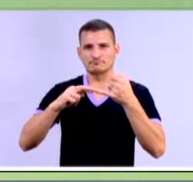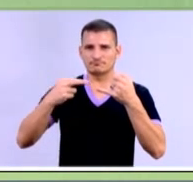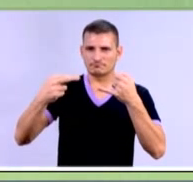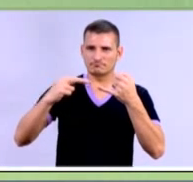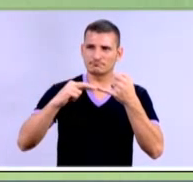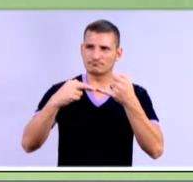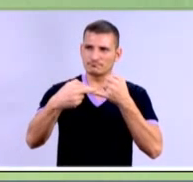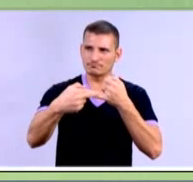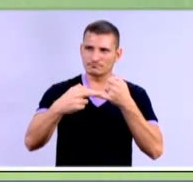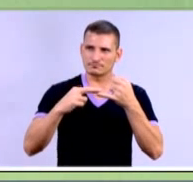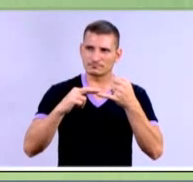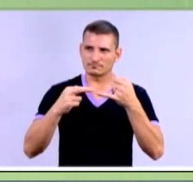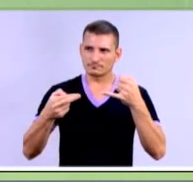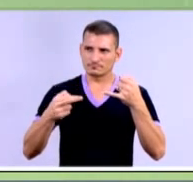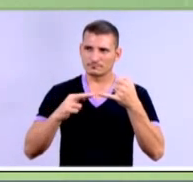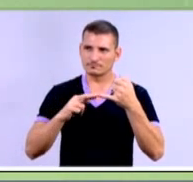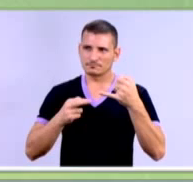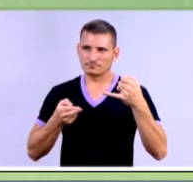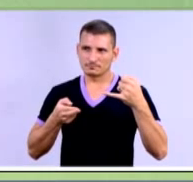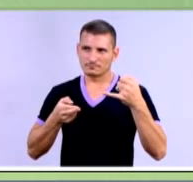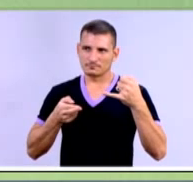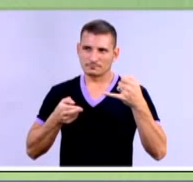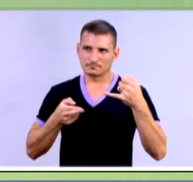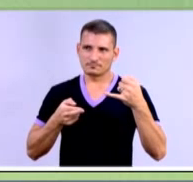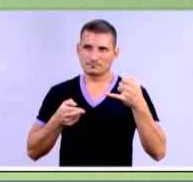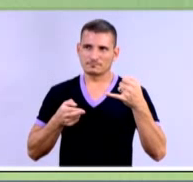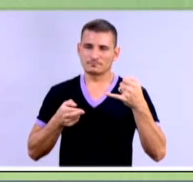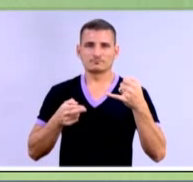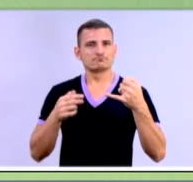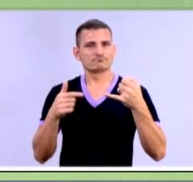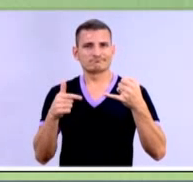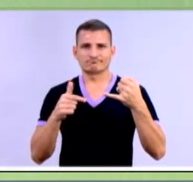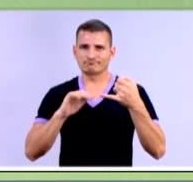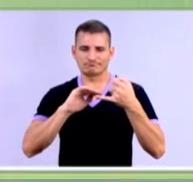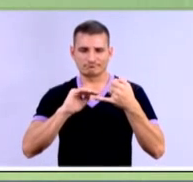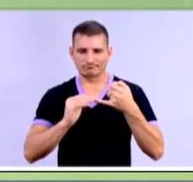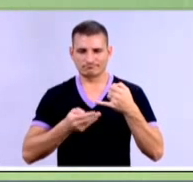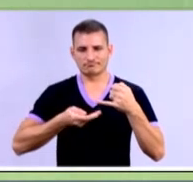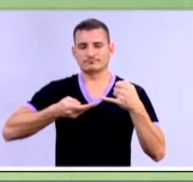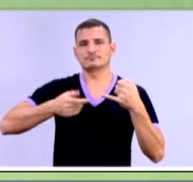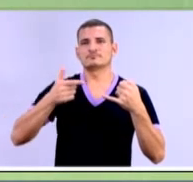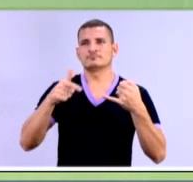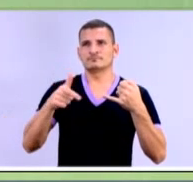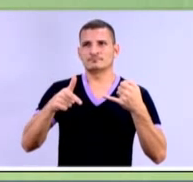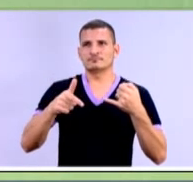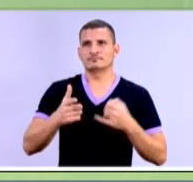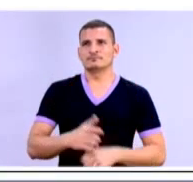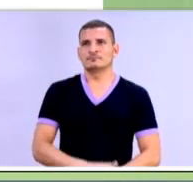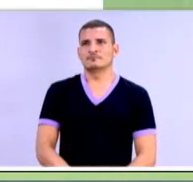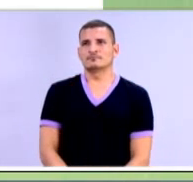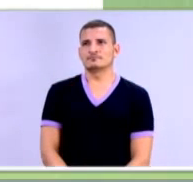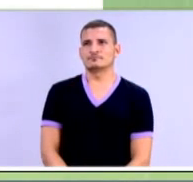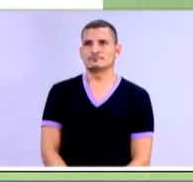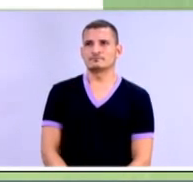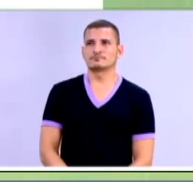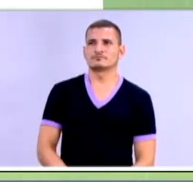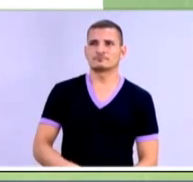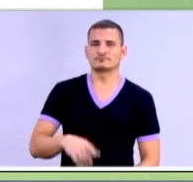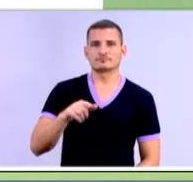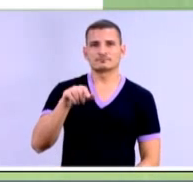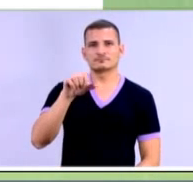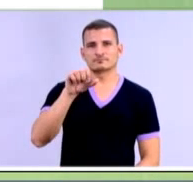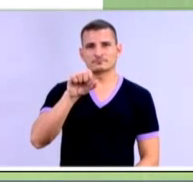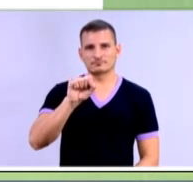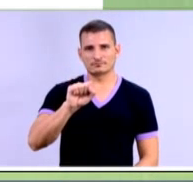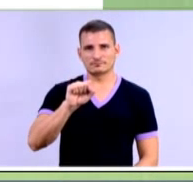ok? Né? Então não tem nenhuma proteção. E aí, professor, é onde entra o cabo STP, que